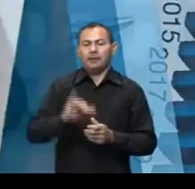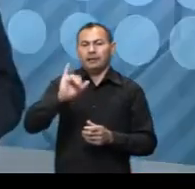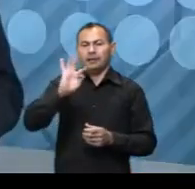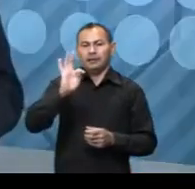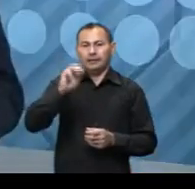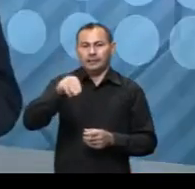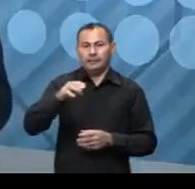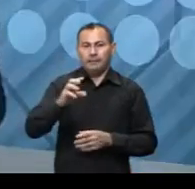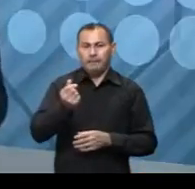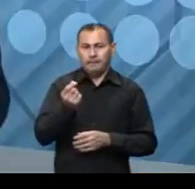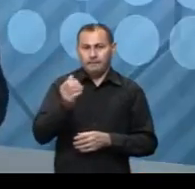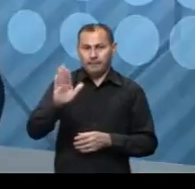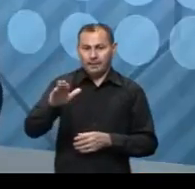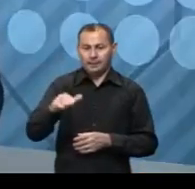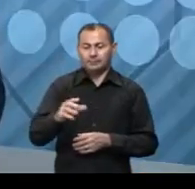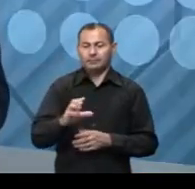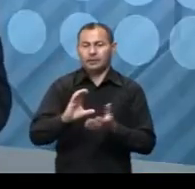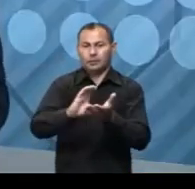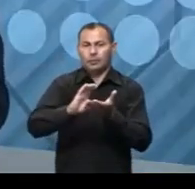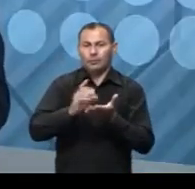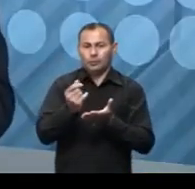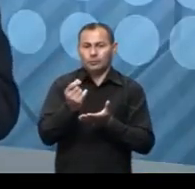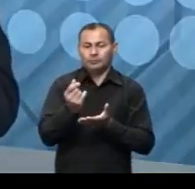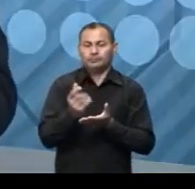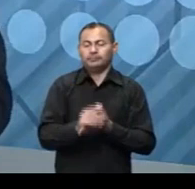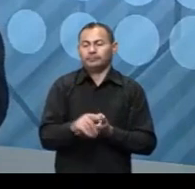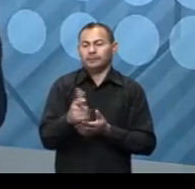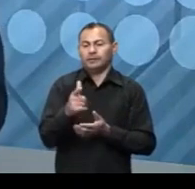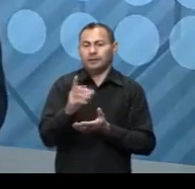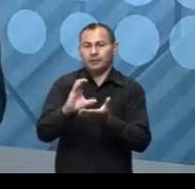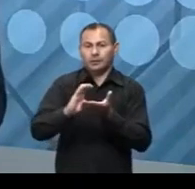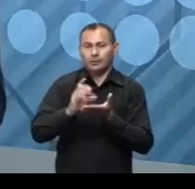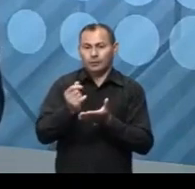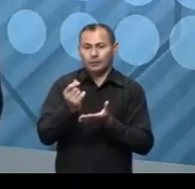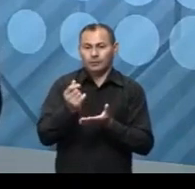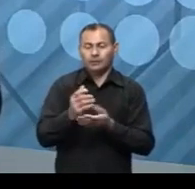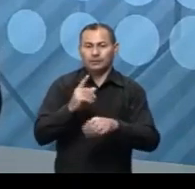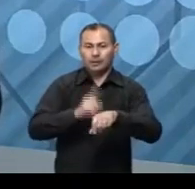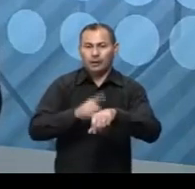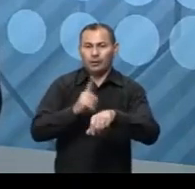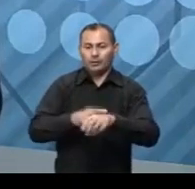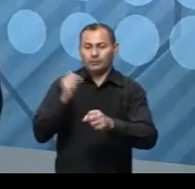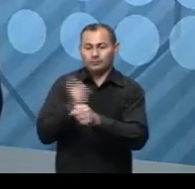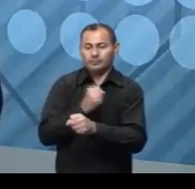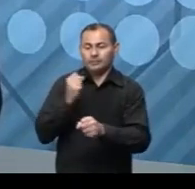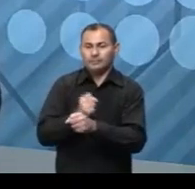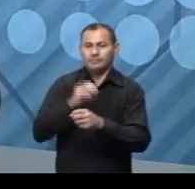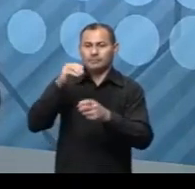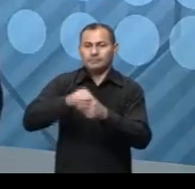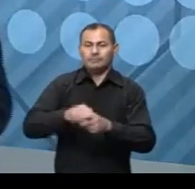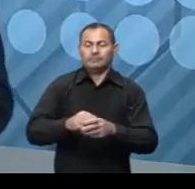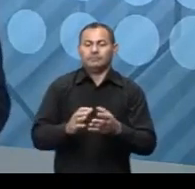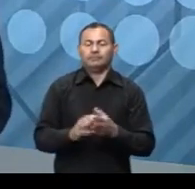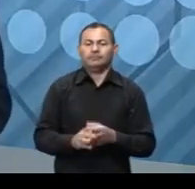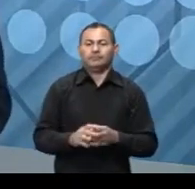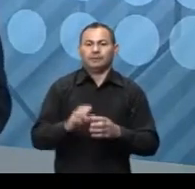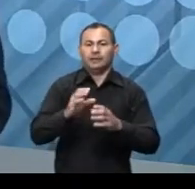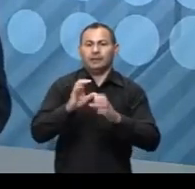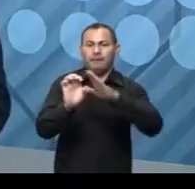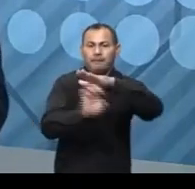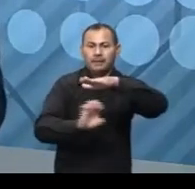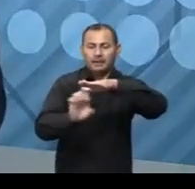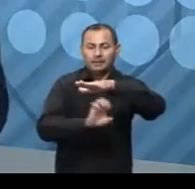item barato, não vai gerar custo nenhum, assim, não tem um custo na hora de ser executado dentro do